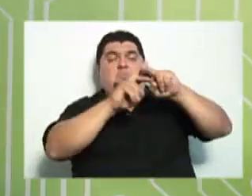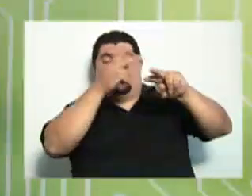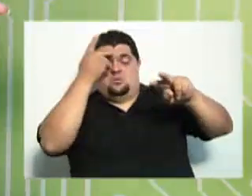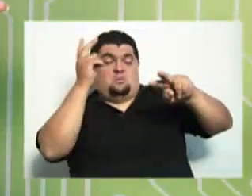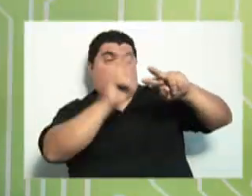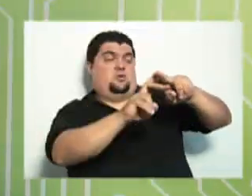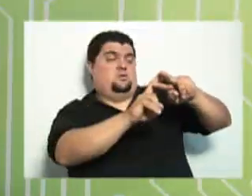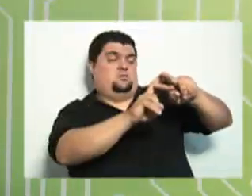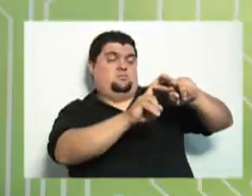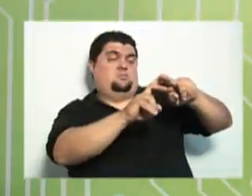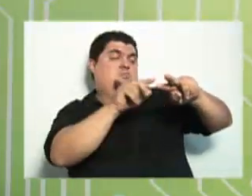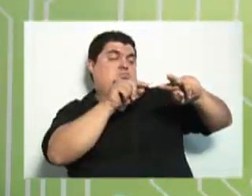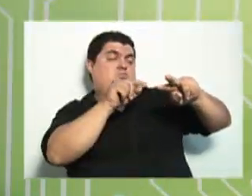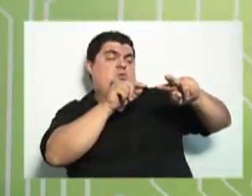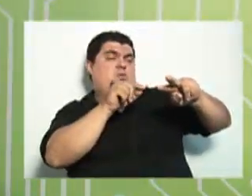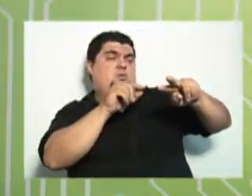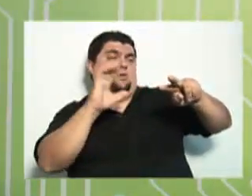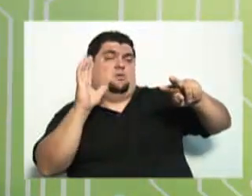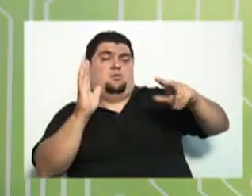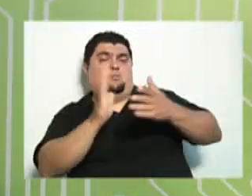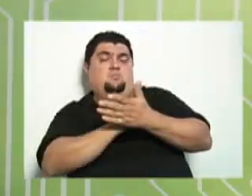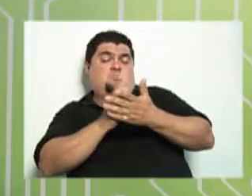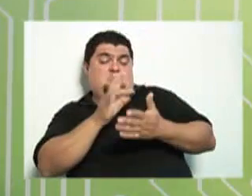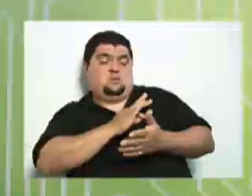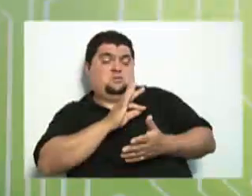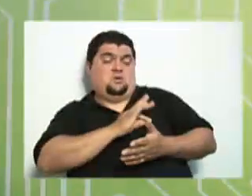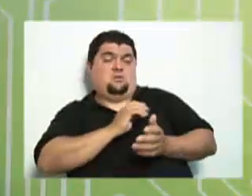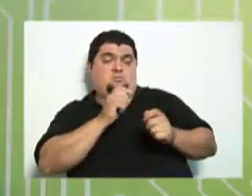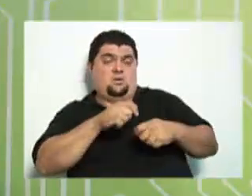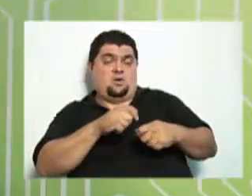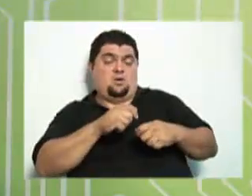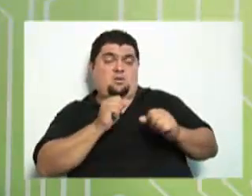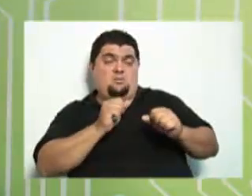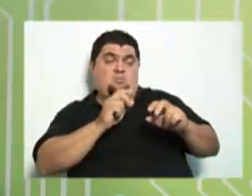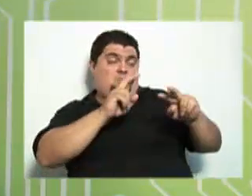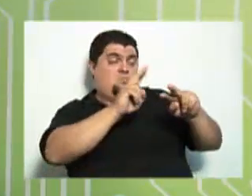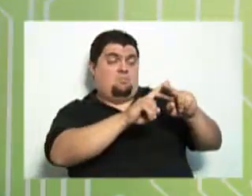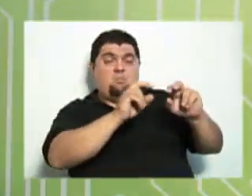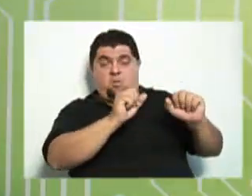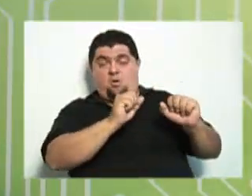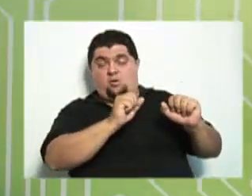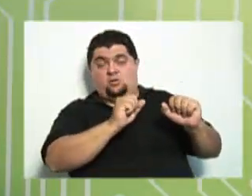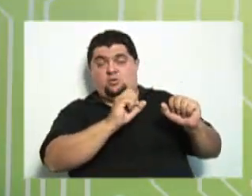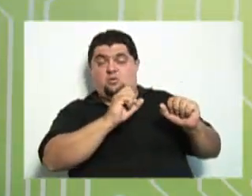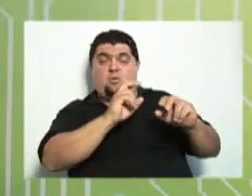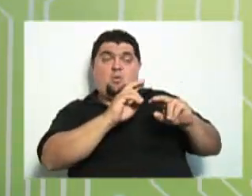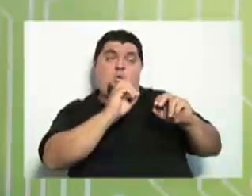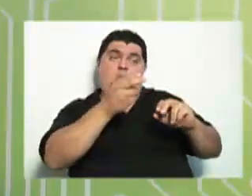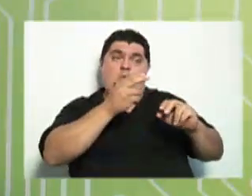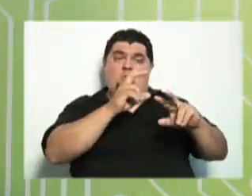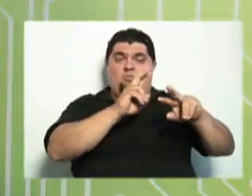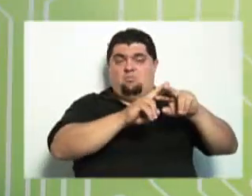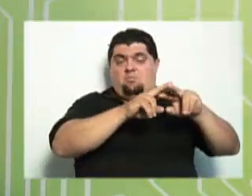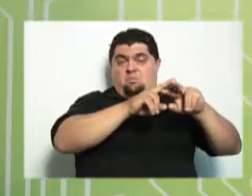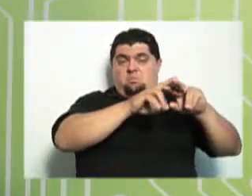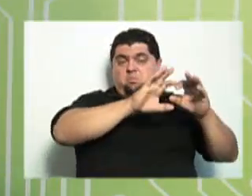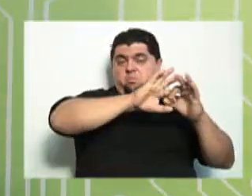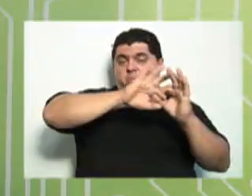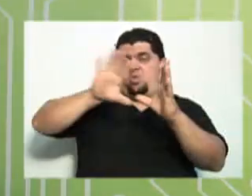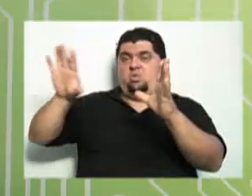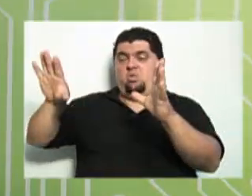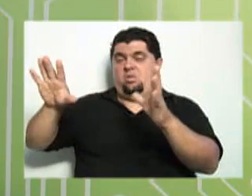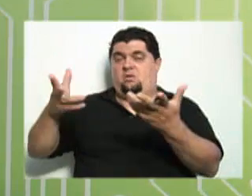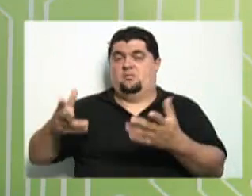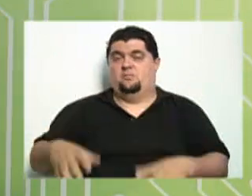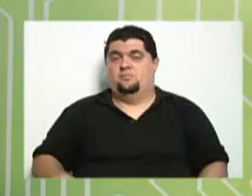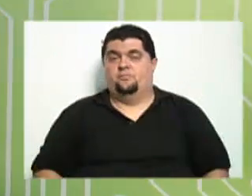presas. Dependendo da sua faixa de renda, você tem mais chance de ser preso ou não. Dependendo da sua faixa de renda, você tem mais chances